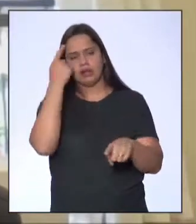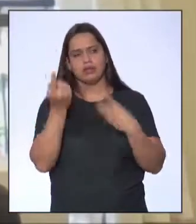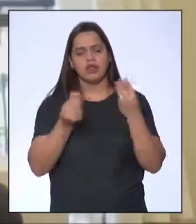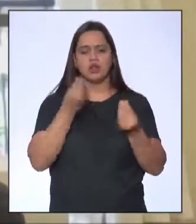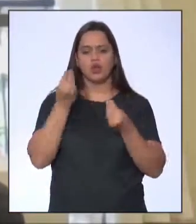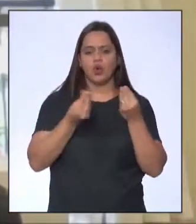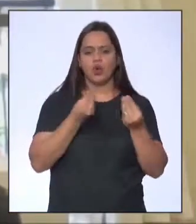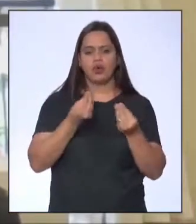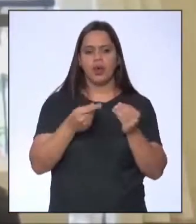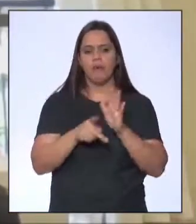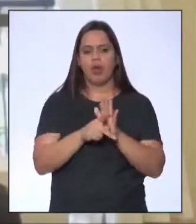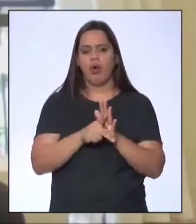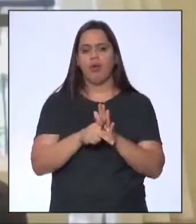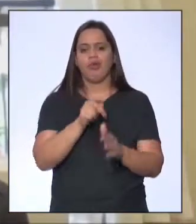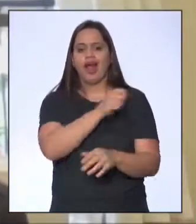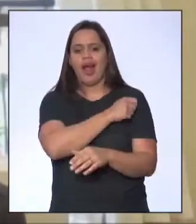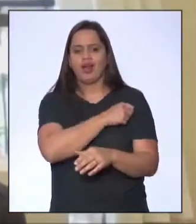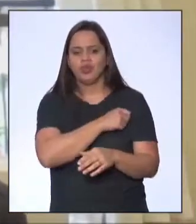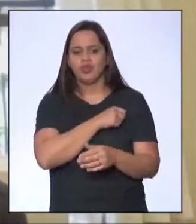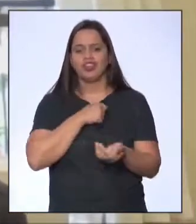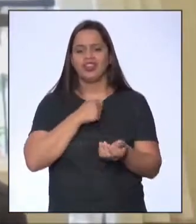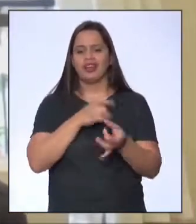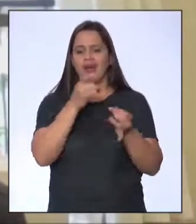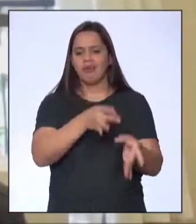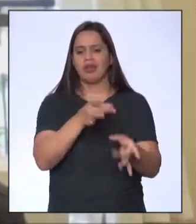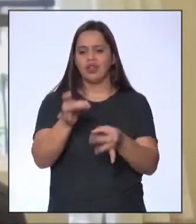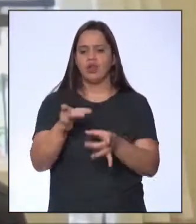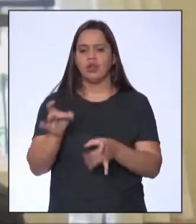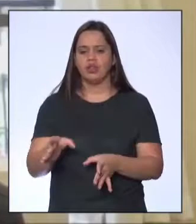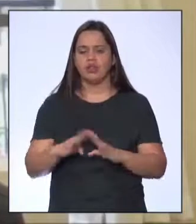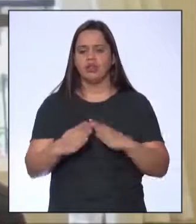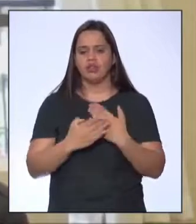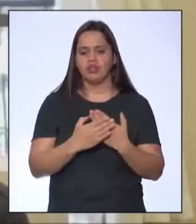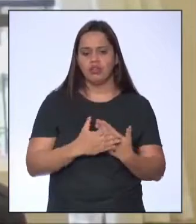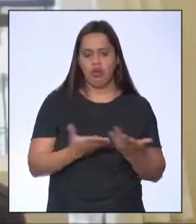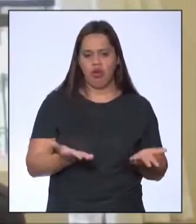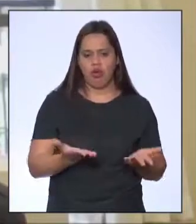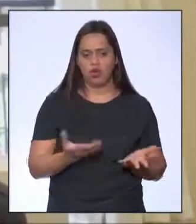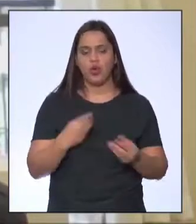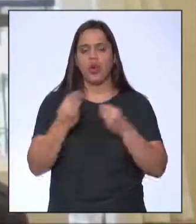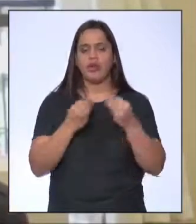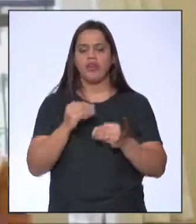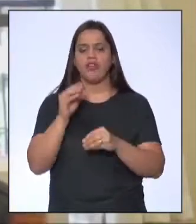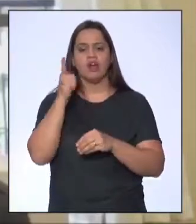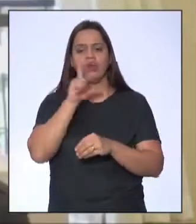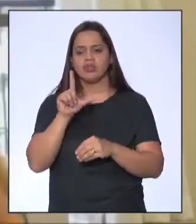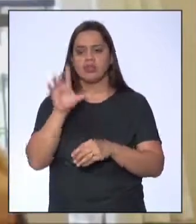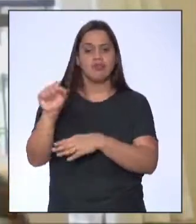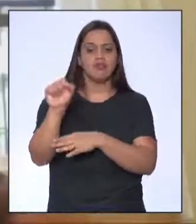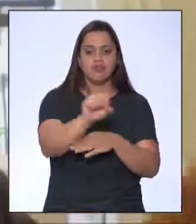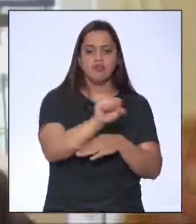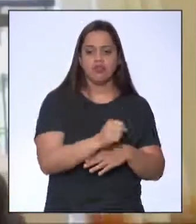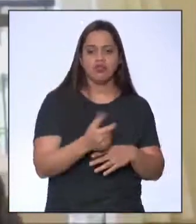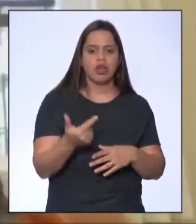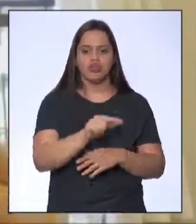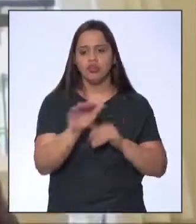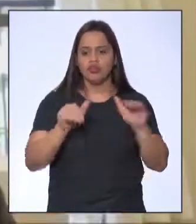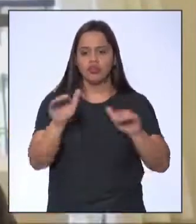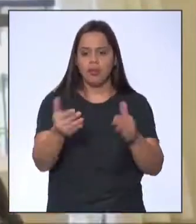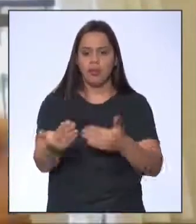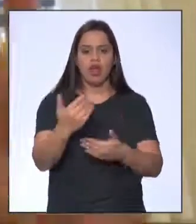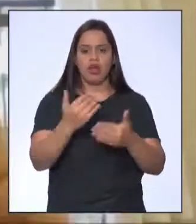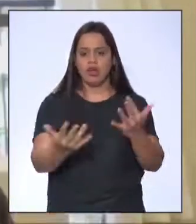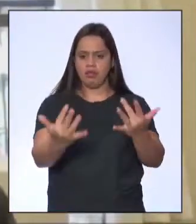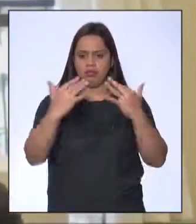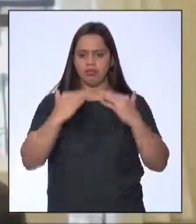da evasão, como atingir eles. Então, assim, é um trabalho em conjunto. É por isso que eu falo, a família vai estar... Porque primeiro eu quero